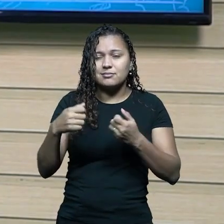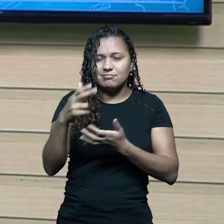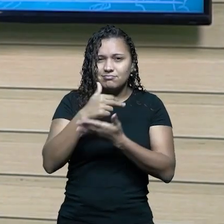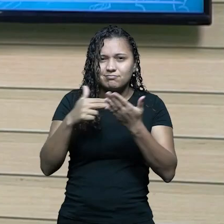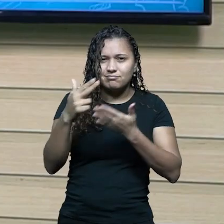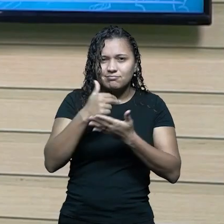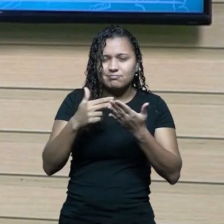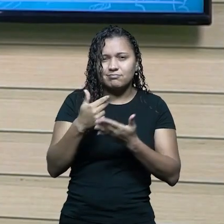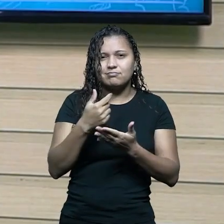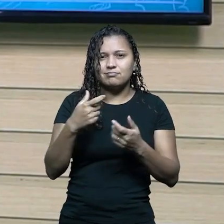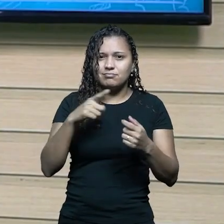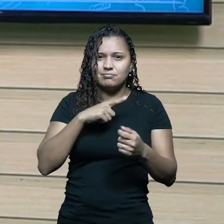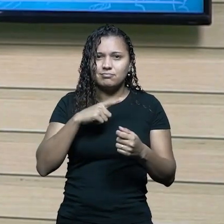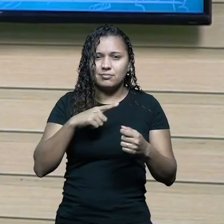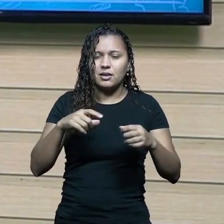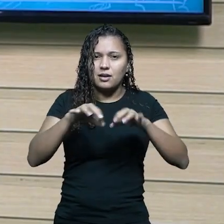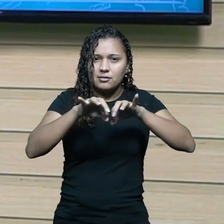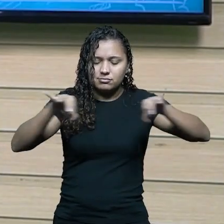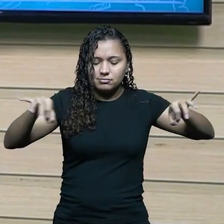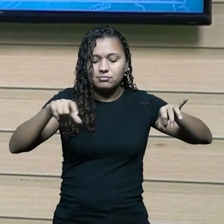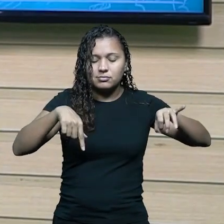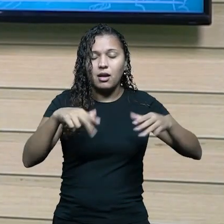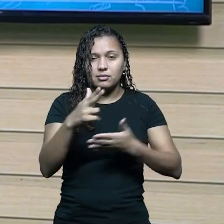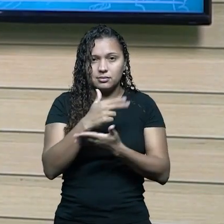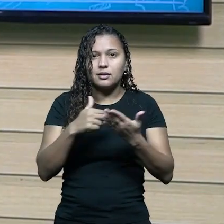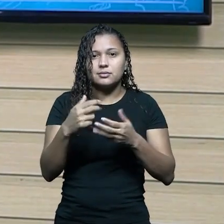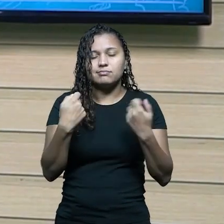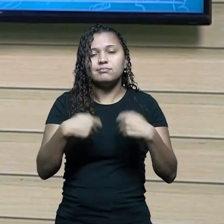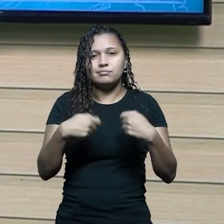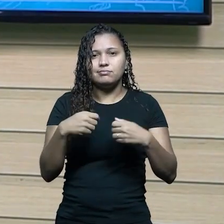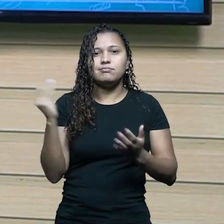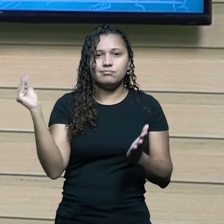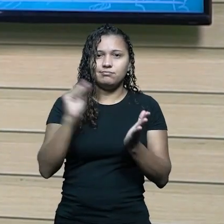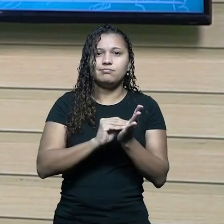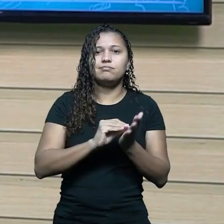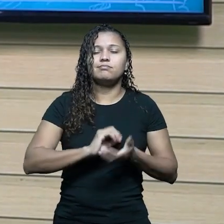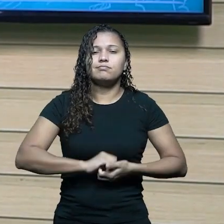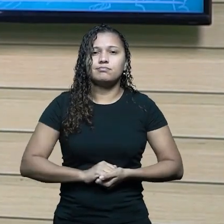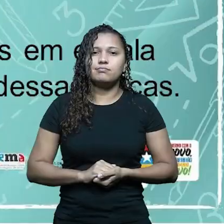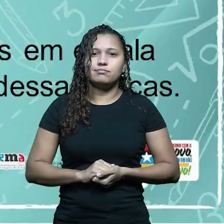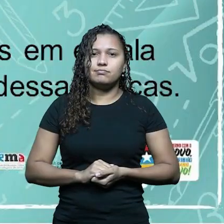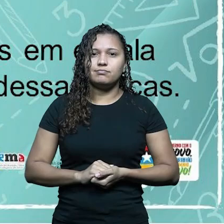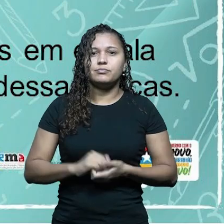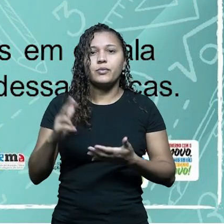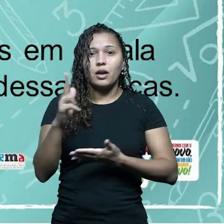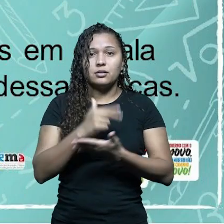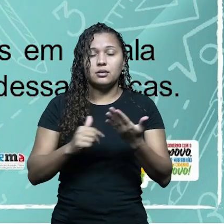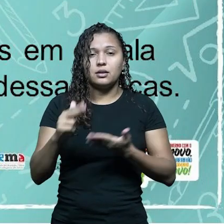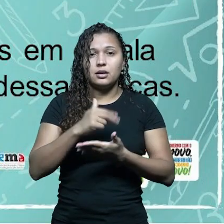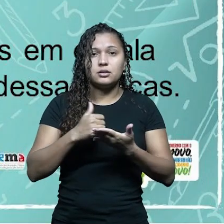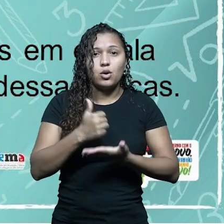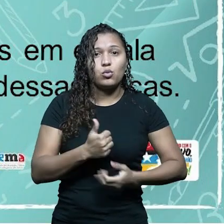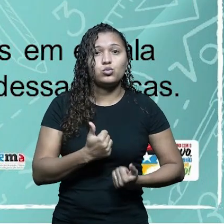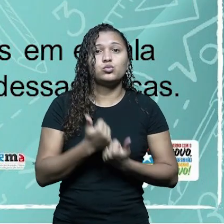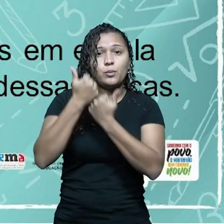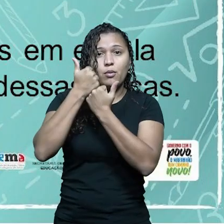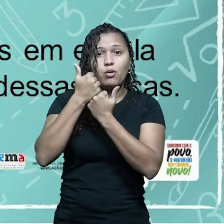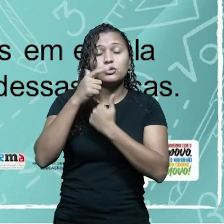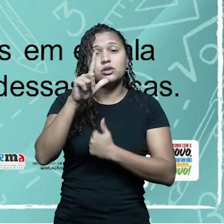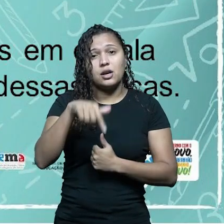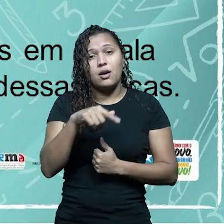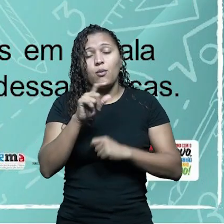produzida, será feita, representada graficamente no nosso desenho de tubulação. Desenho de